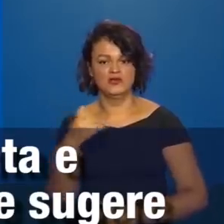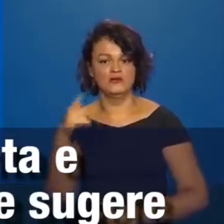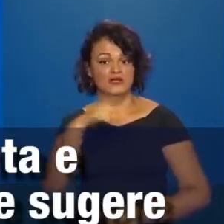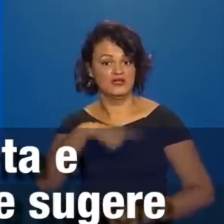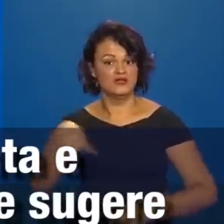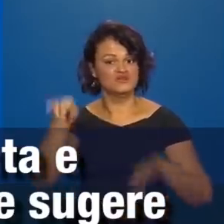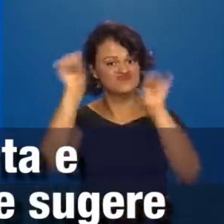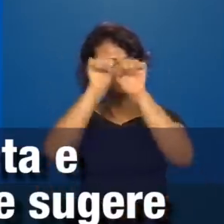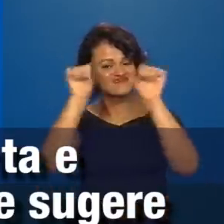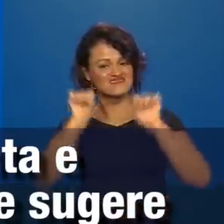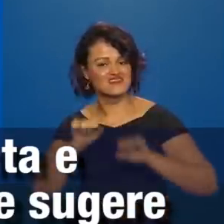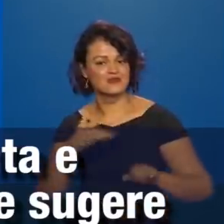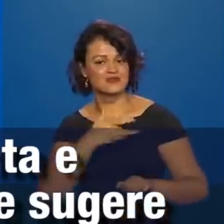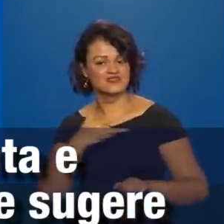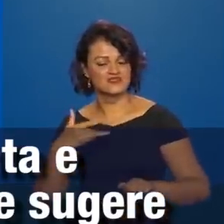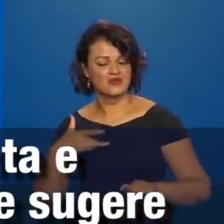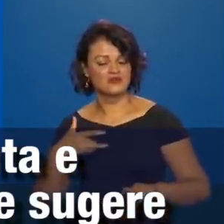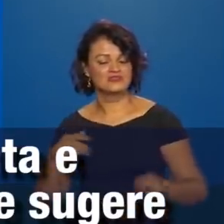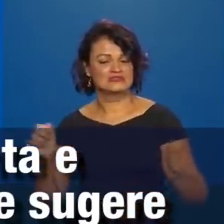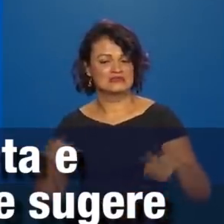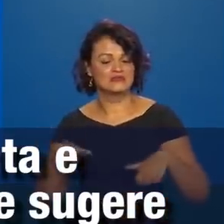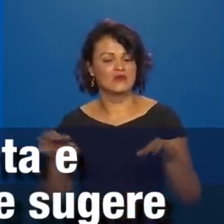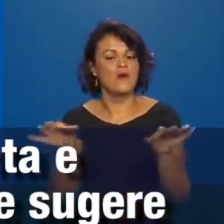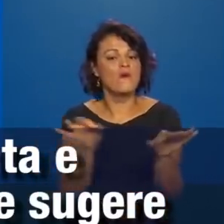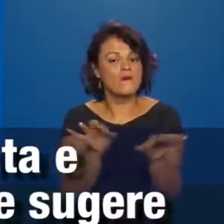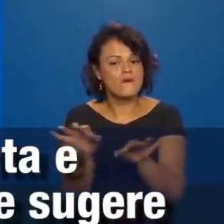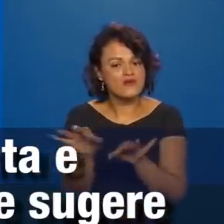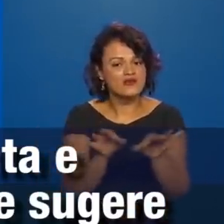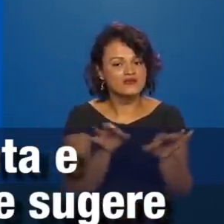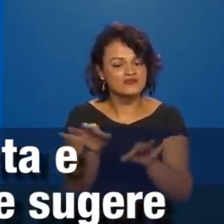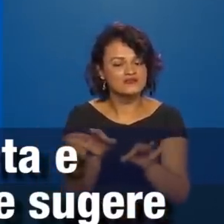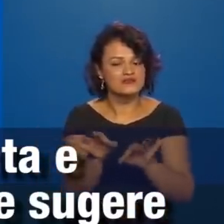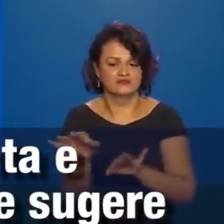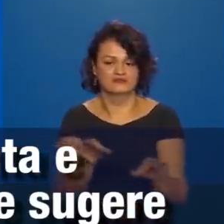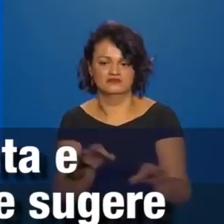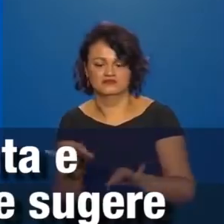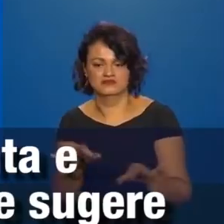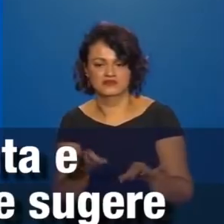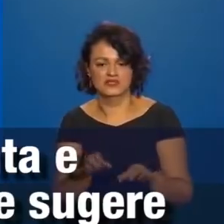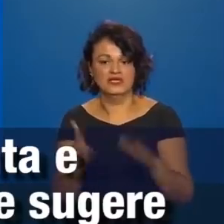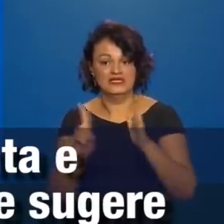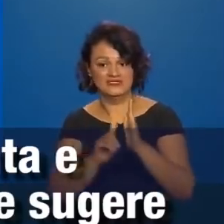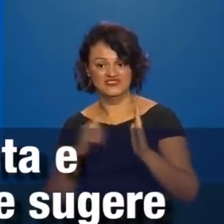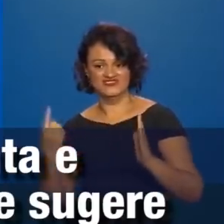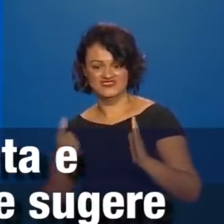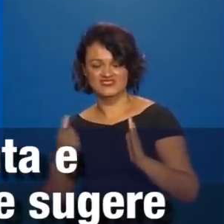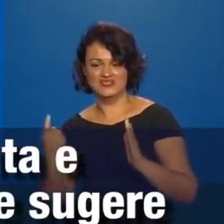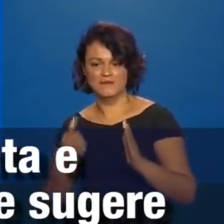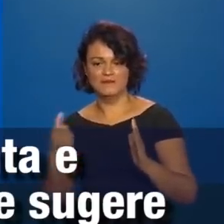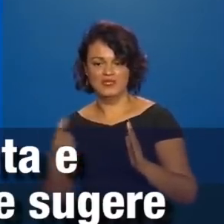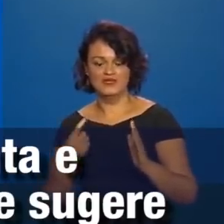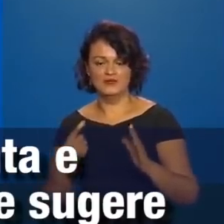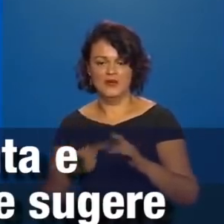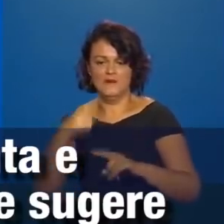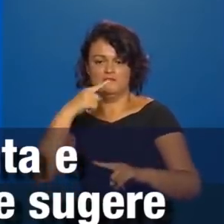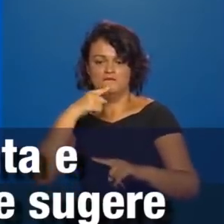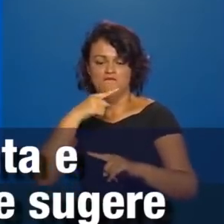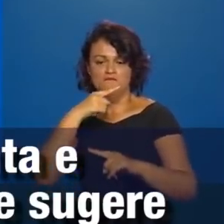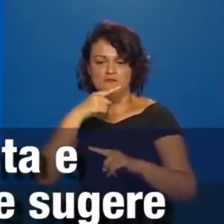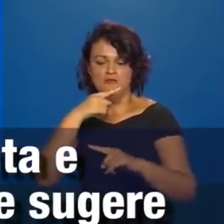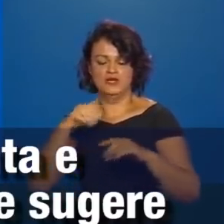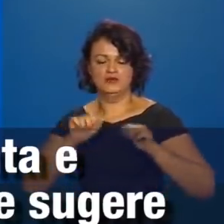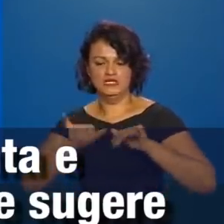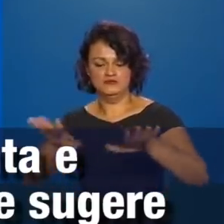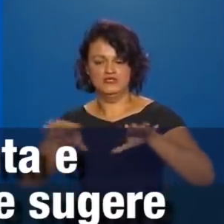o sistema de saúde se organize. O distanciamento social não é para impedir a